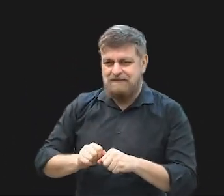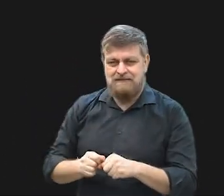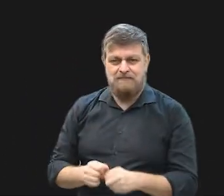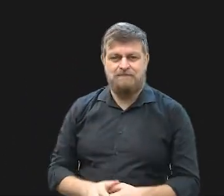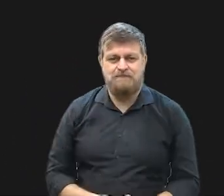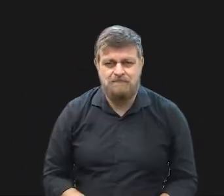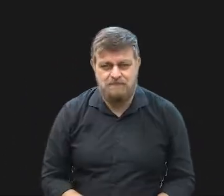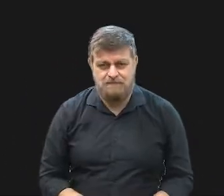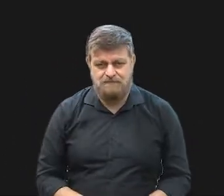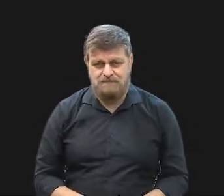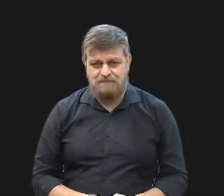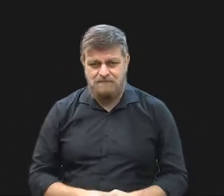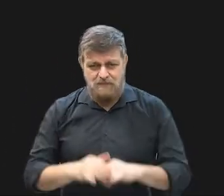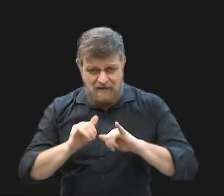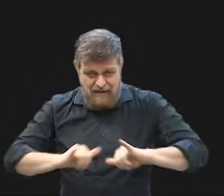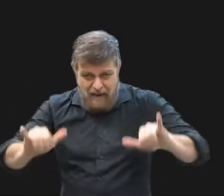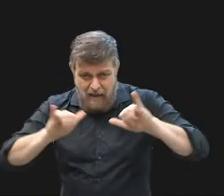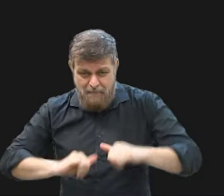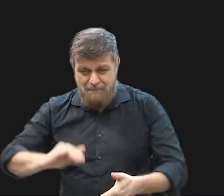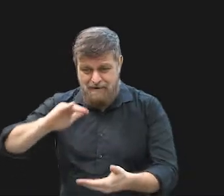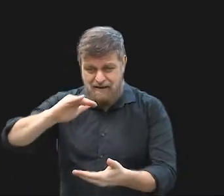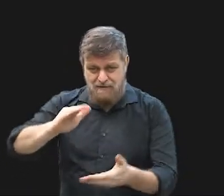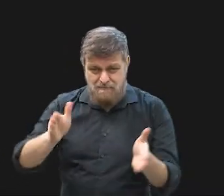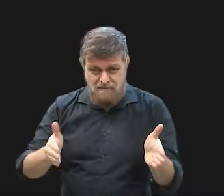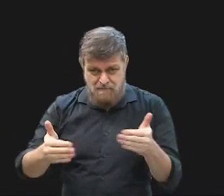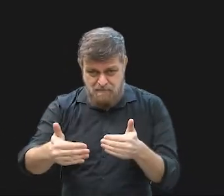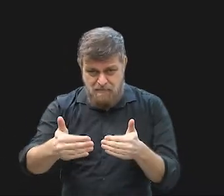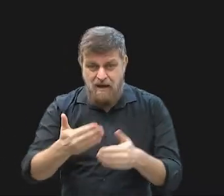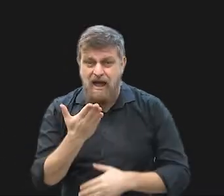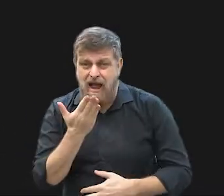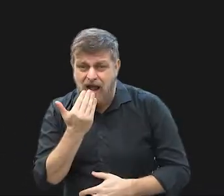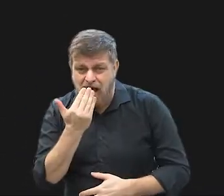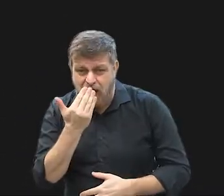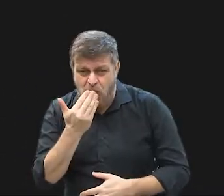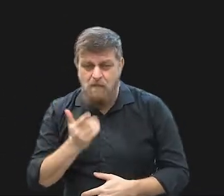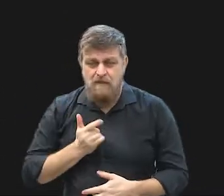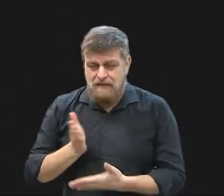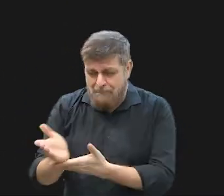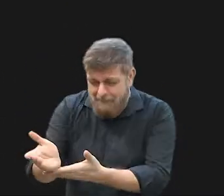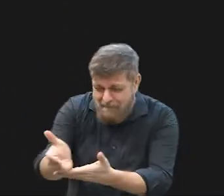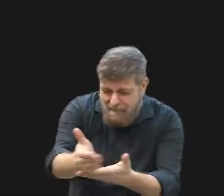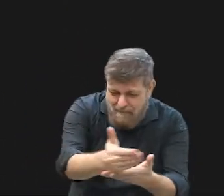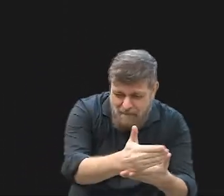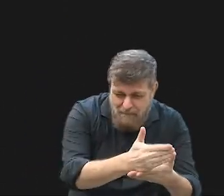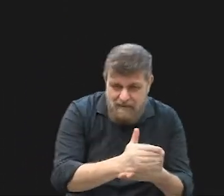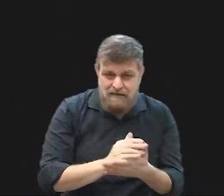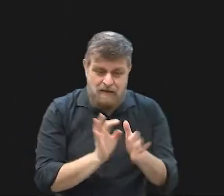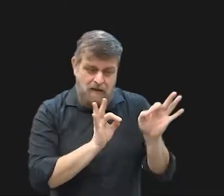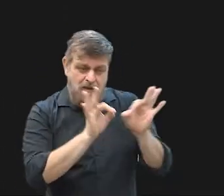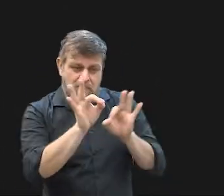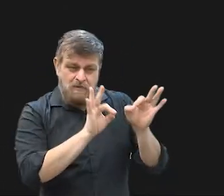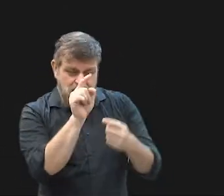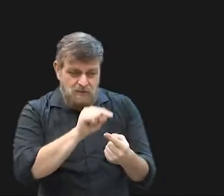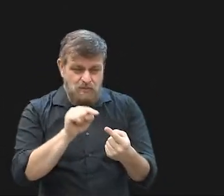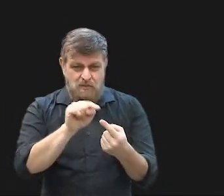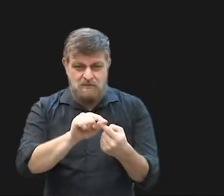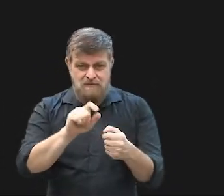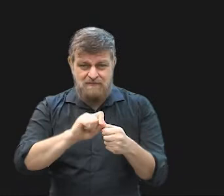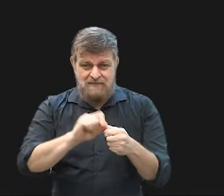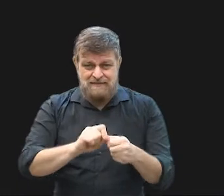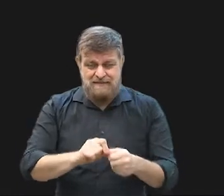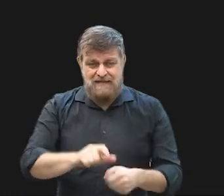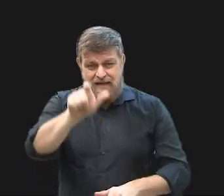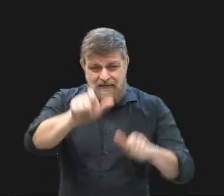de cestas básicas, apresentar projetos realmente que tentassem diminuir um pouco o